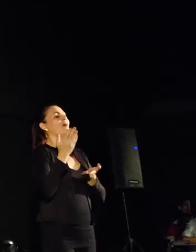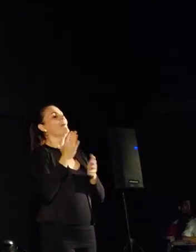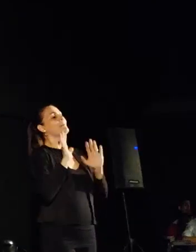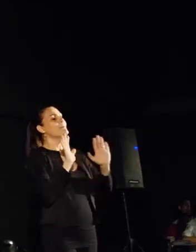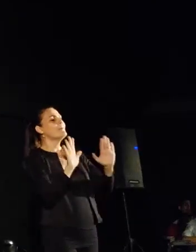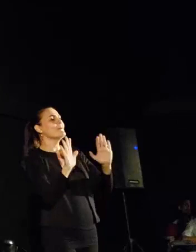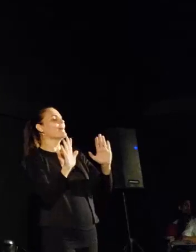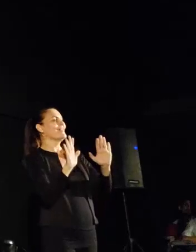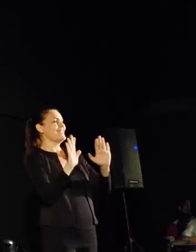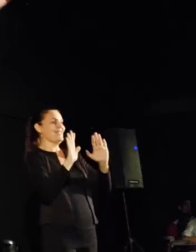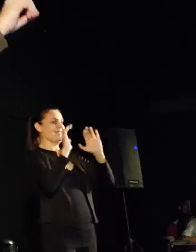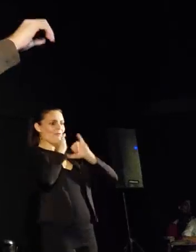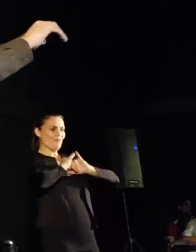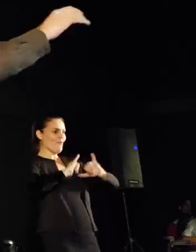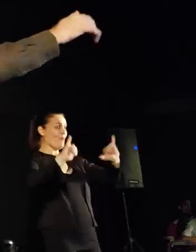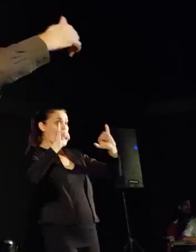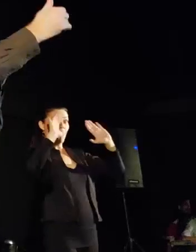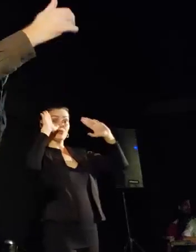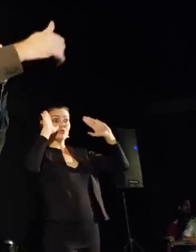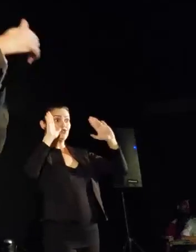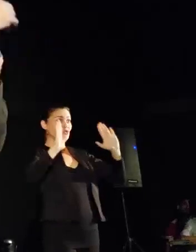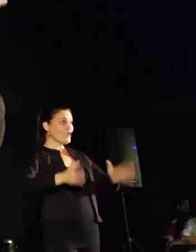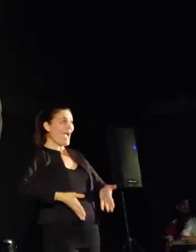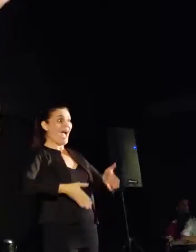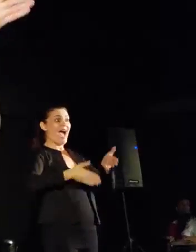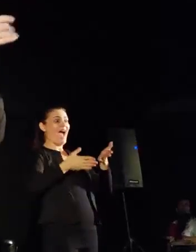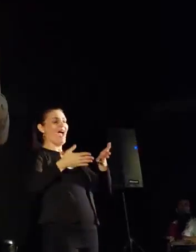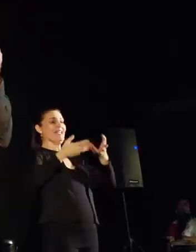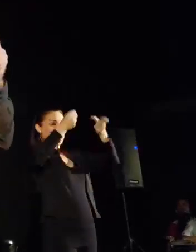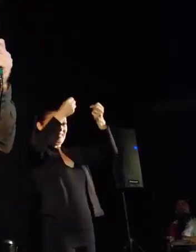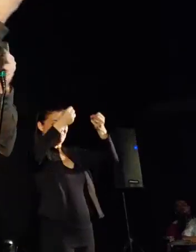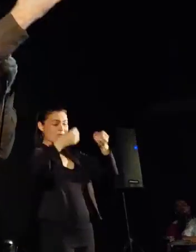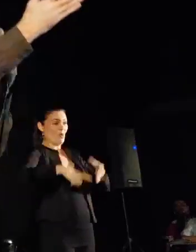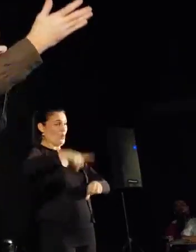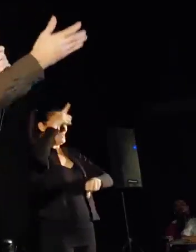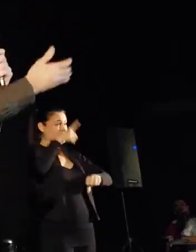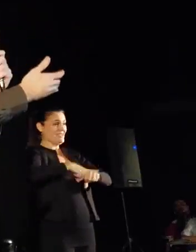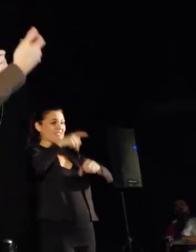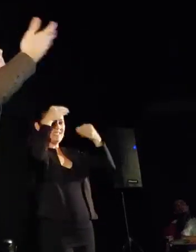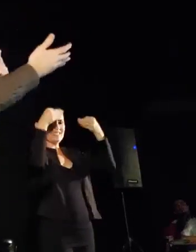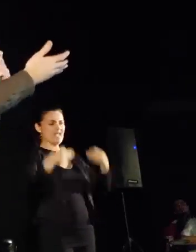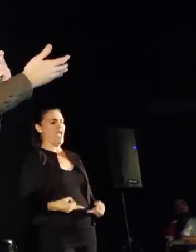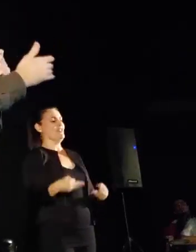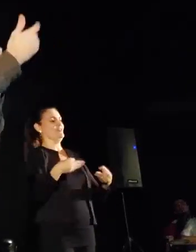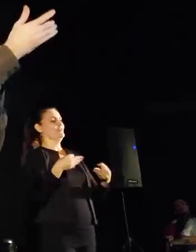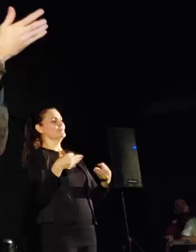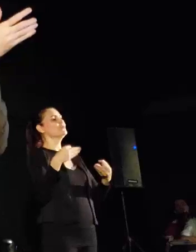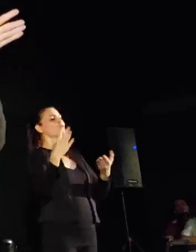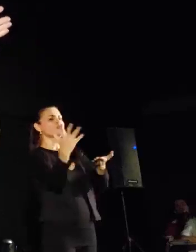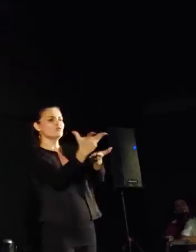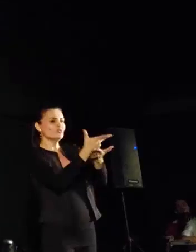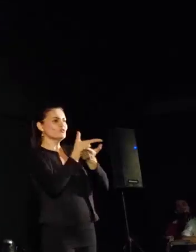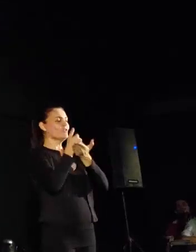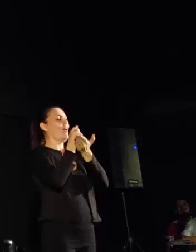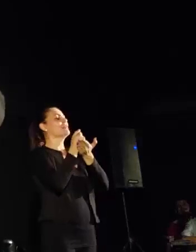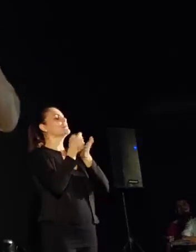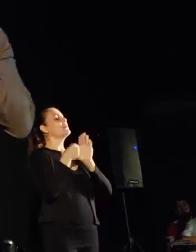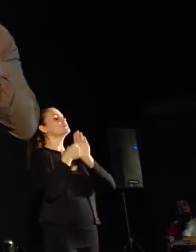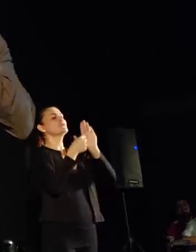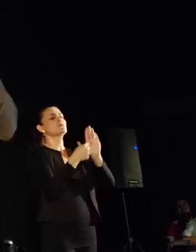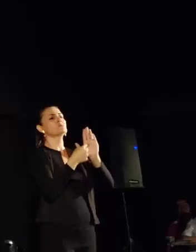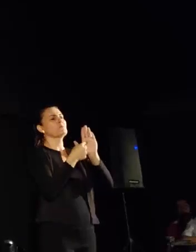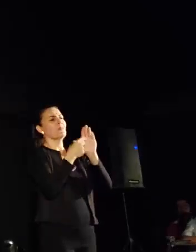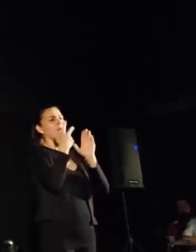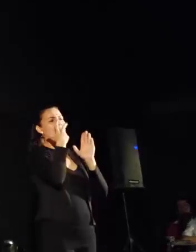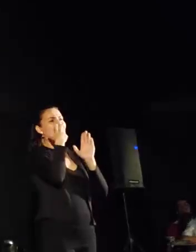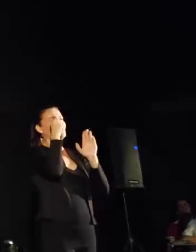notícia, né? Ou seja, porque é claro, aí vem essa história, não, mas o povo não está entendendo. Eu gosto desses momentos, são momentos mágicos, né?